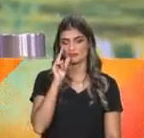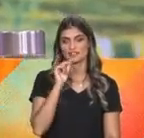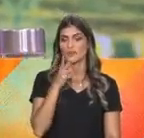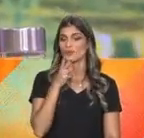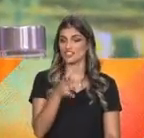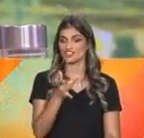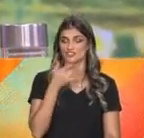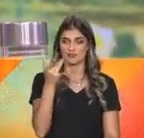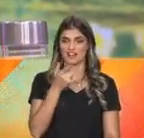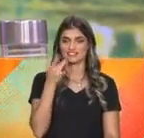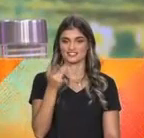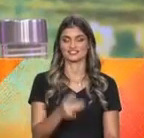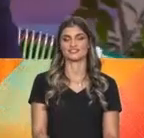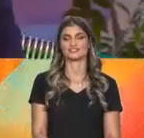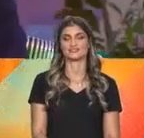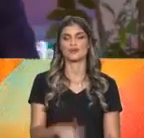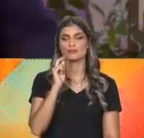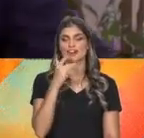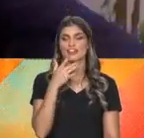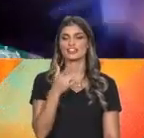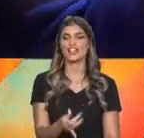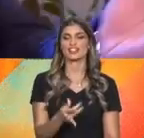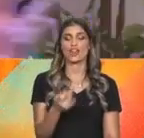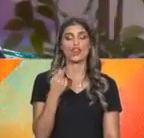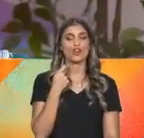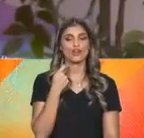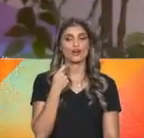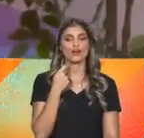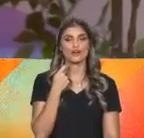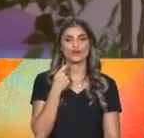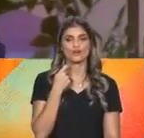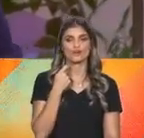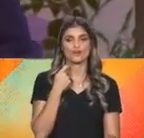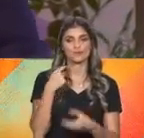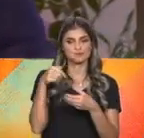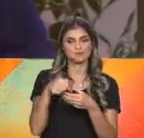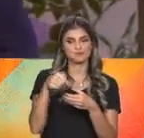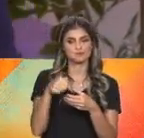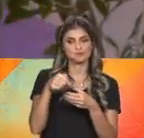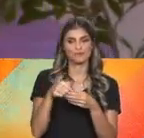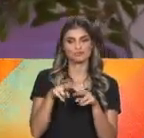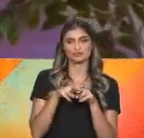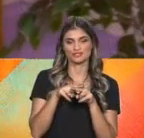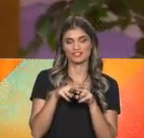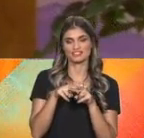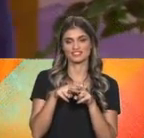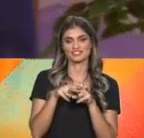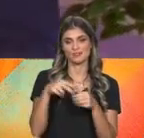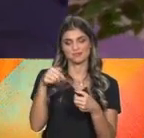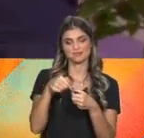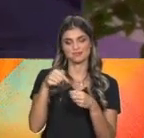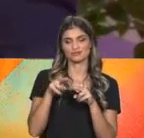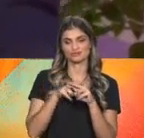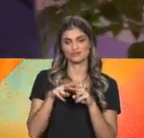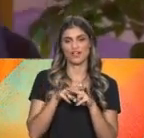digas disparate. É um Pai Natal pequeninho, recheado com chocolate, recheado